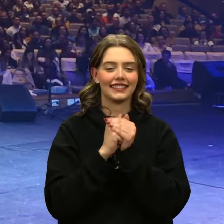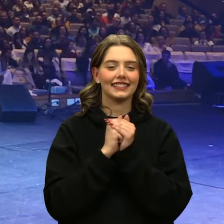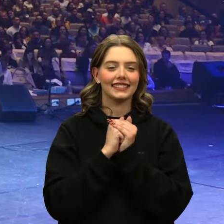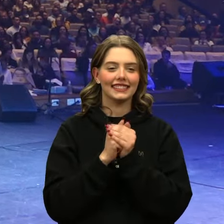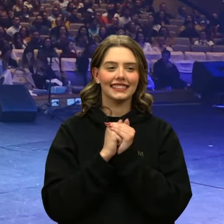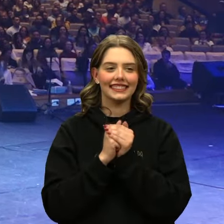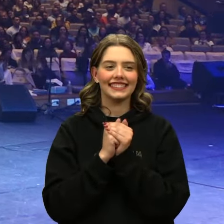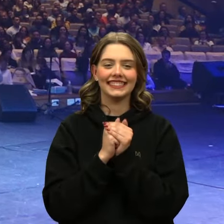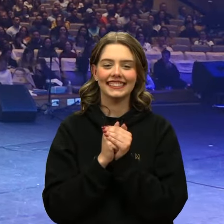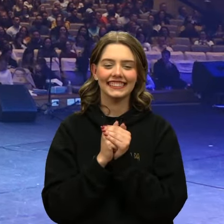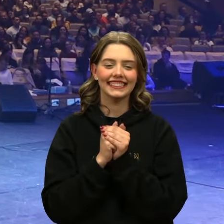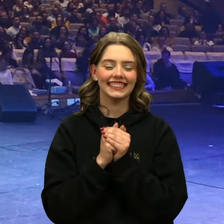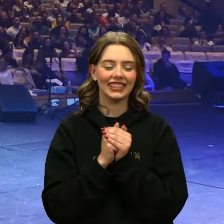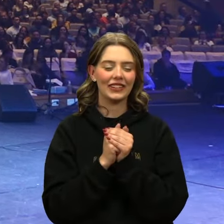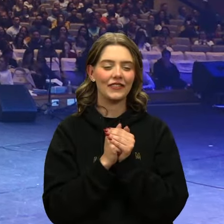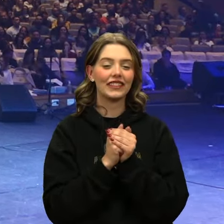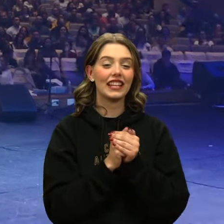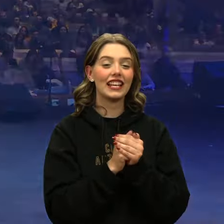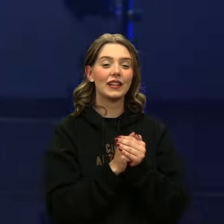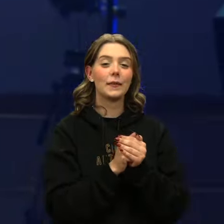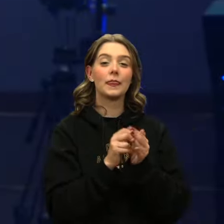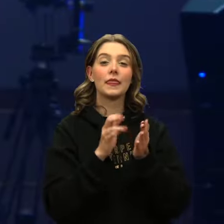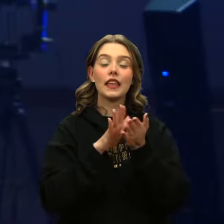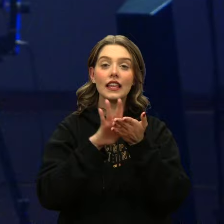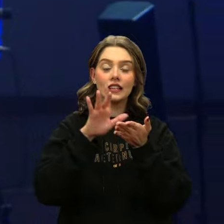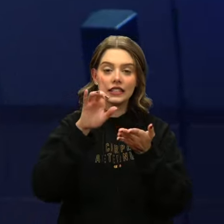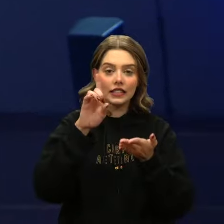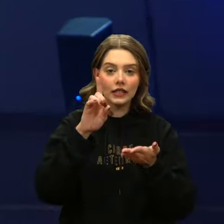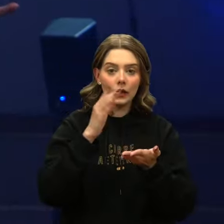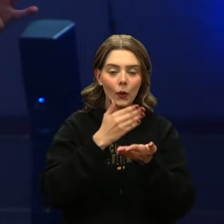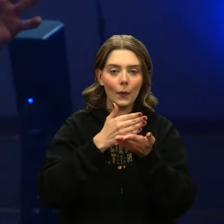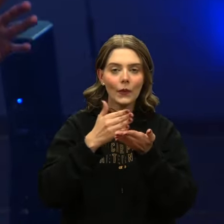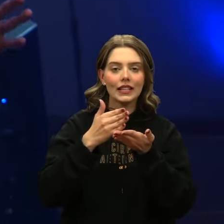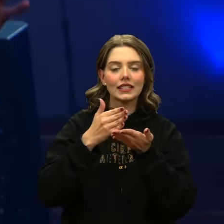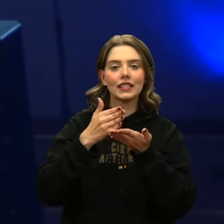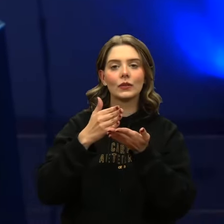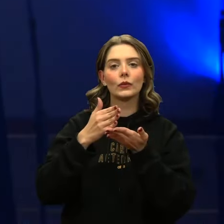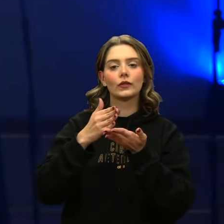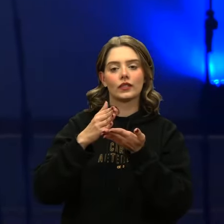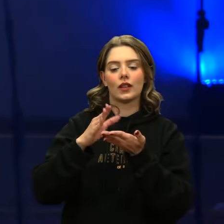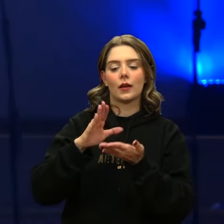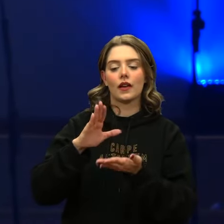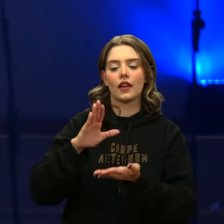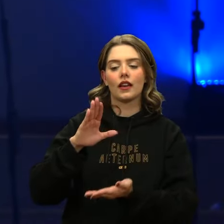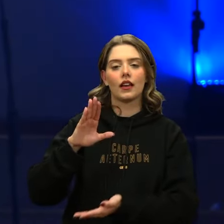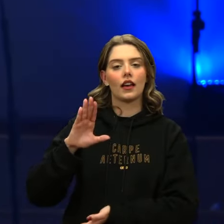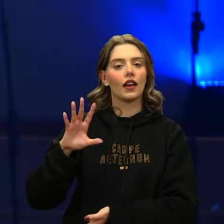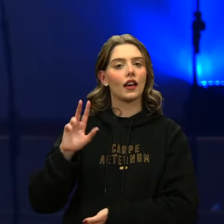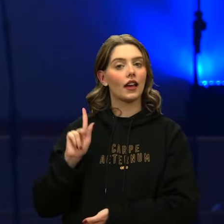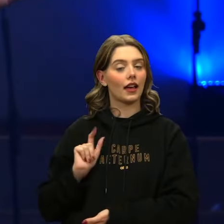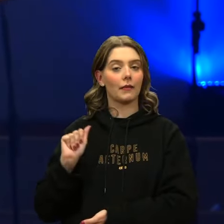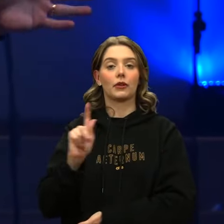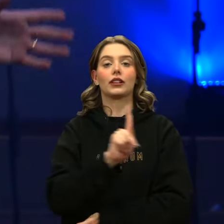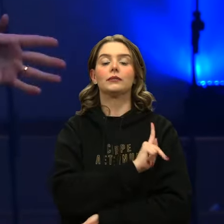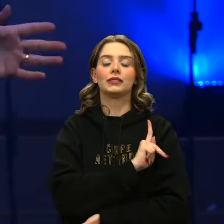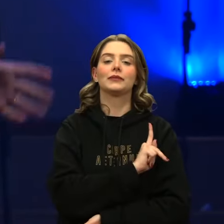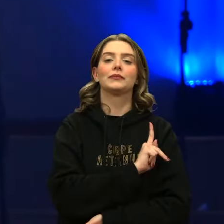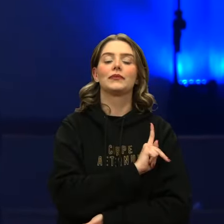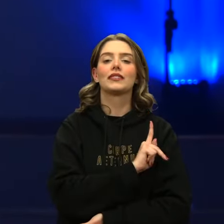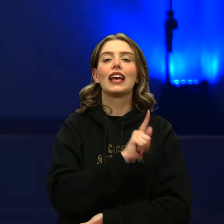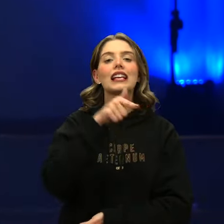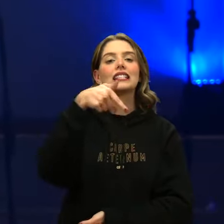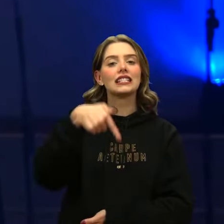Esse texto está inserido na sessão, no começo do livro de Apocalipse, que trata a respeito das sete igrejas